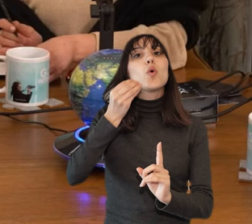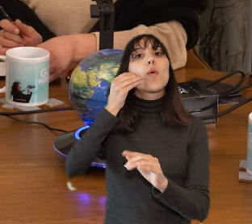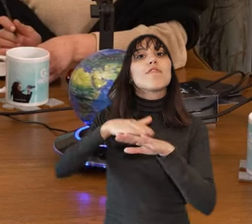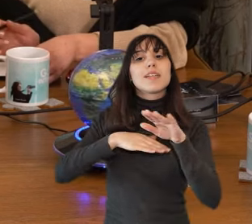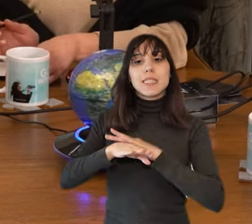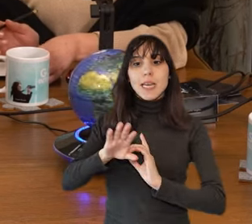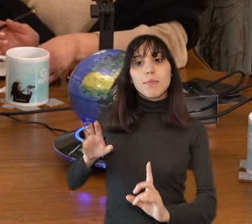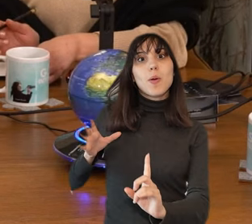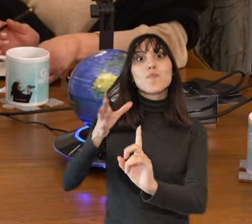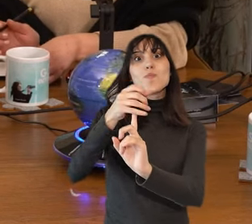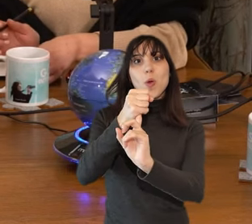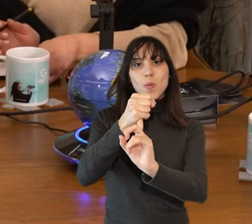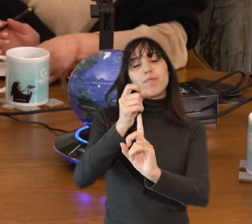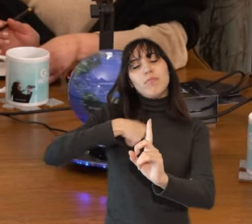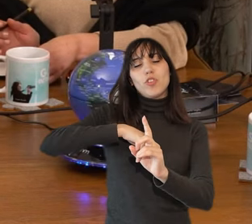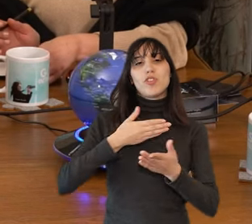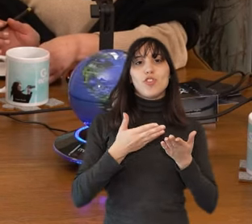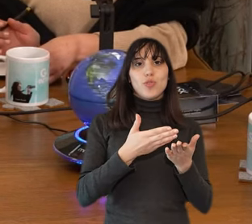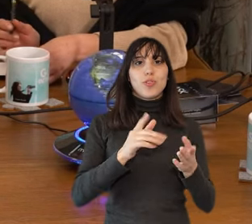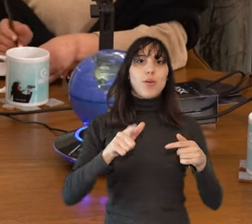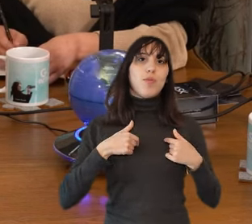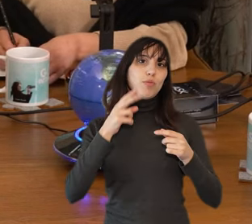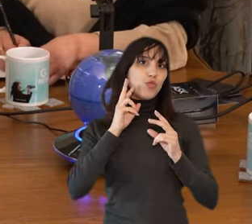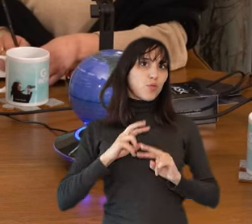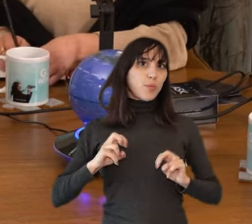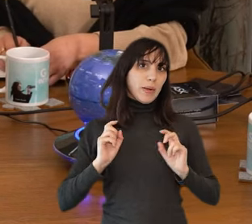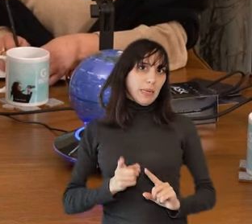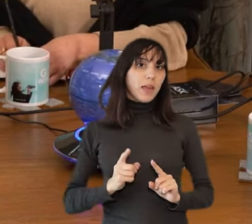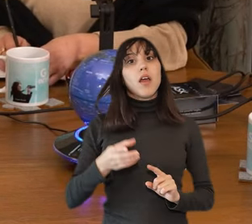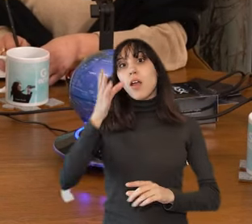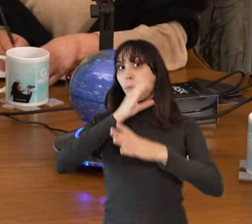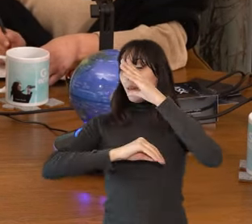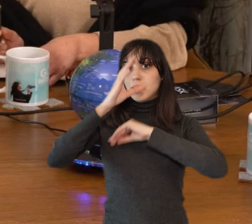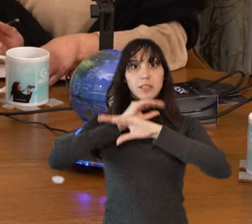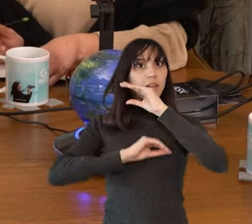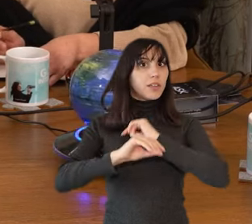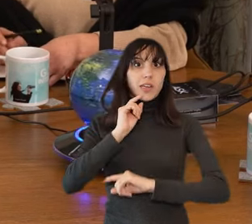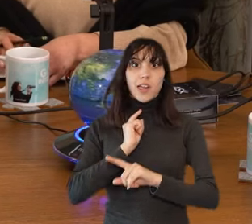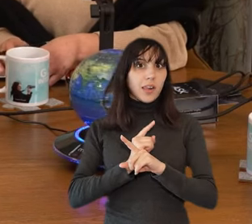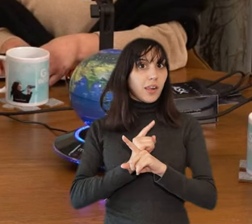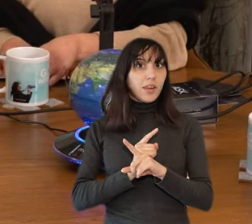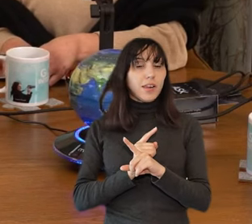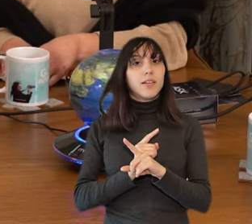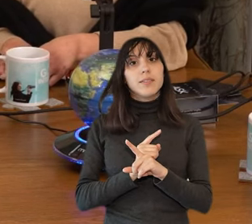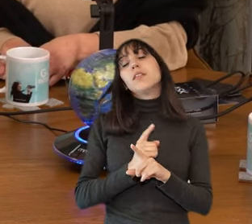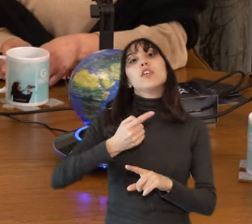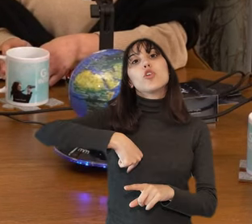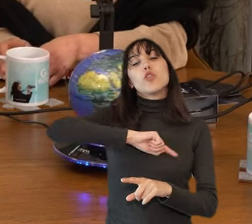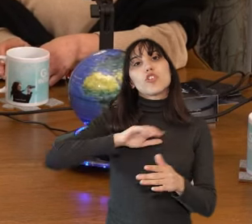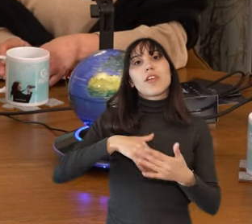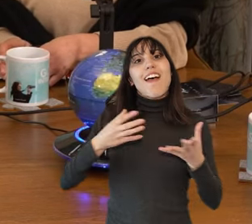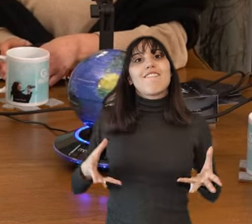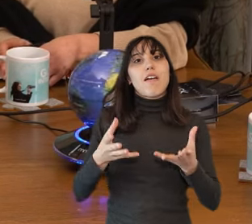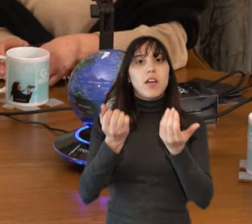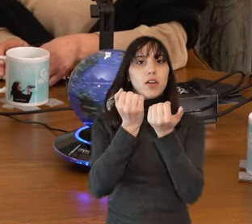fazê-lo não é e portanto nós ajudamos nesse processo de autodescoberta é uma aprendizagem H onde nós promovemos a